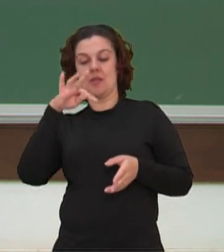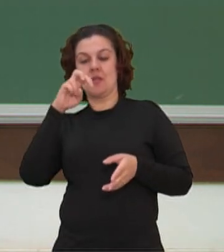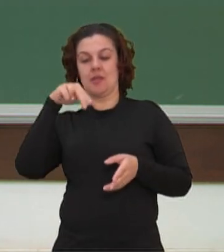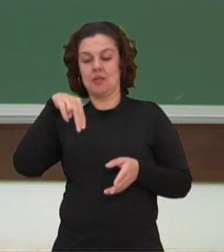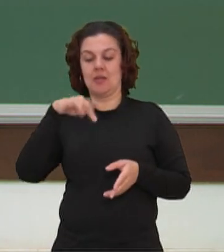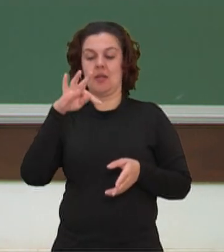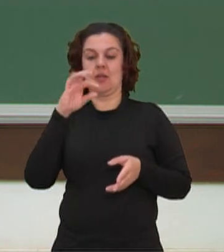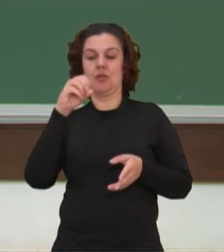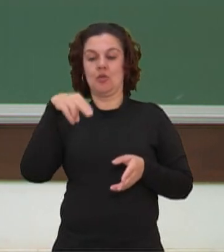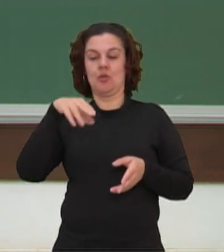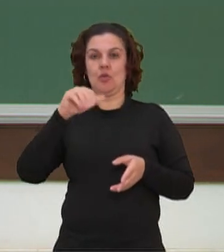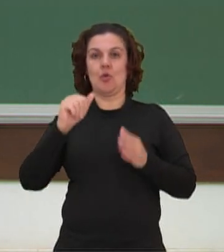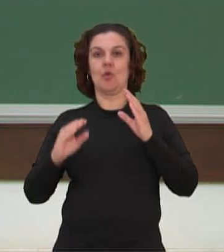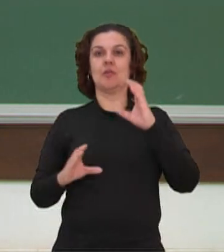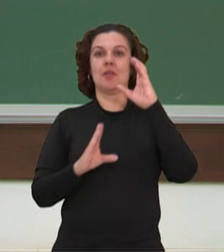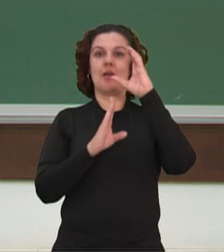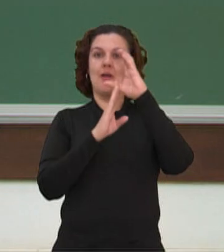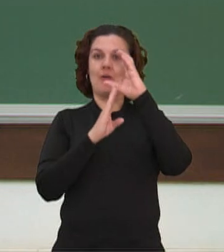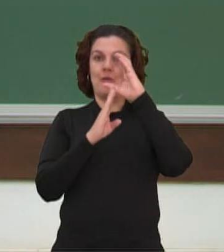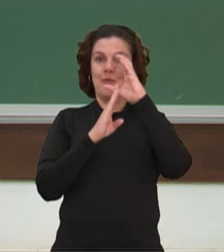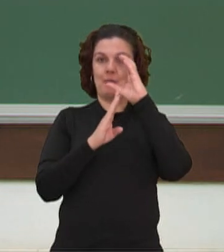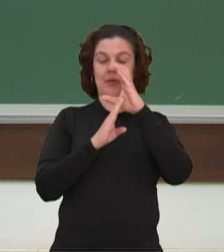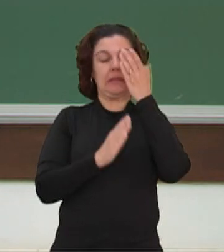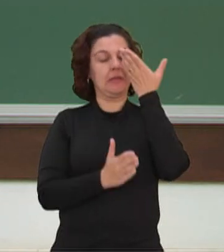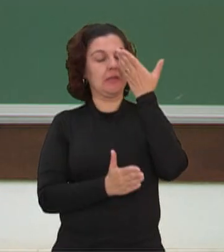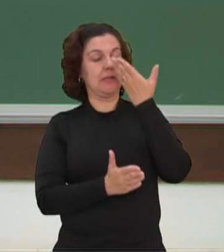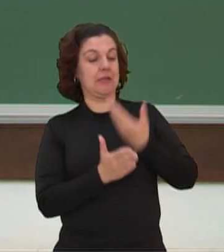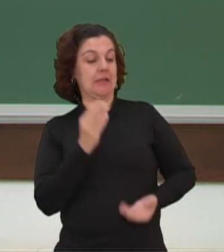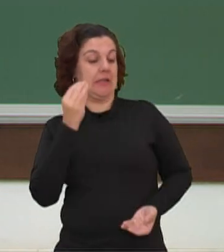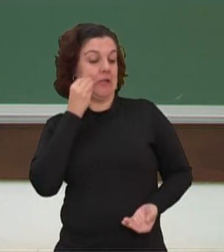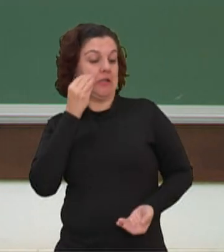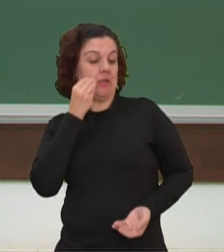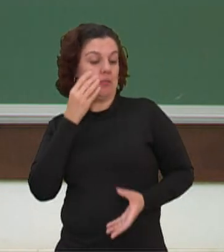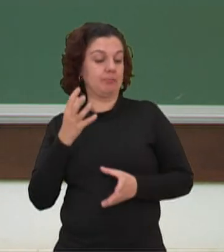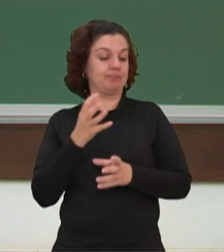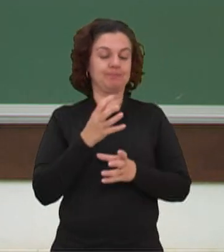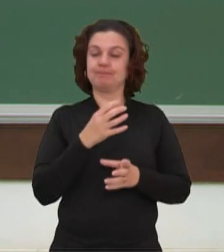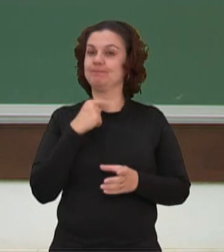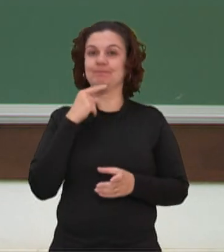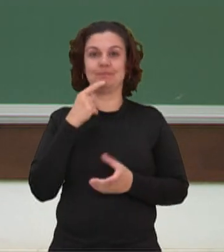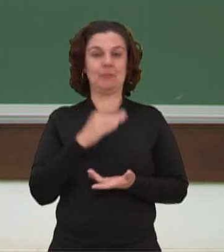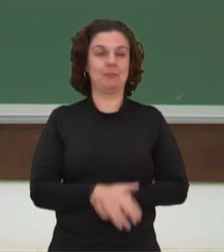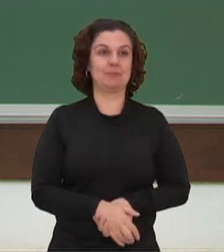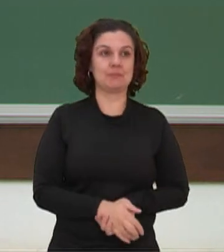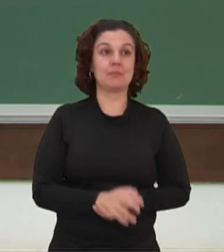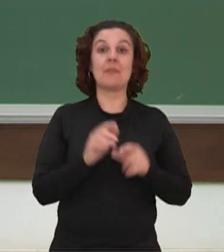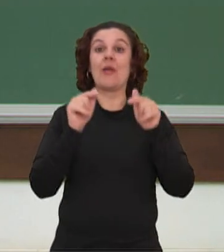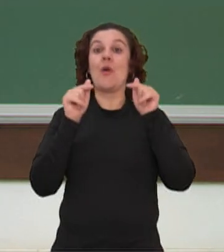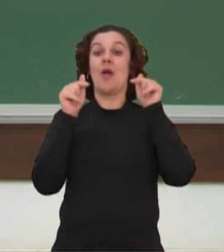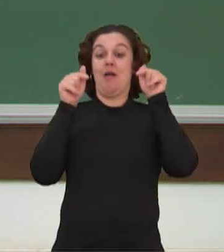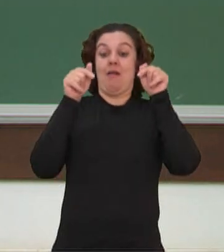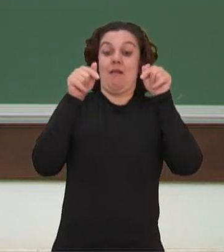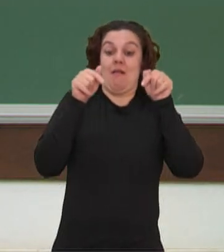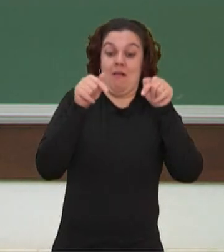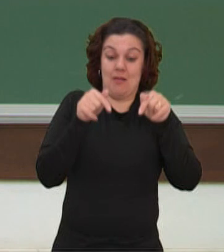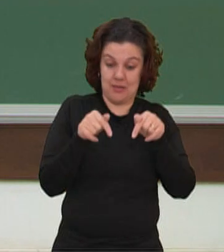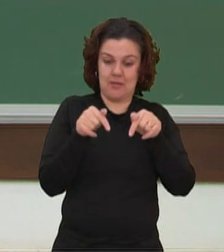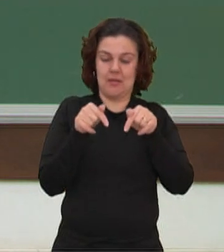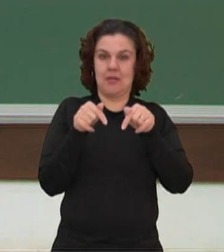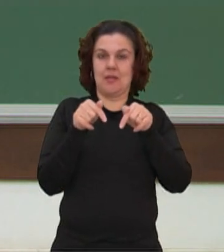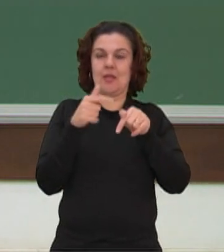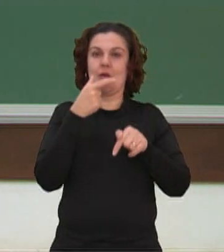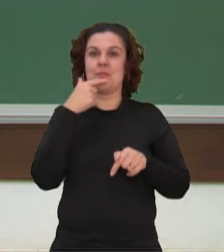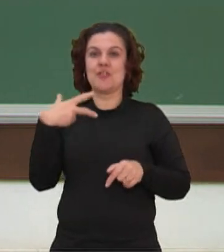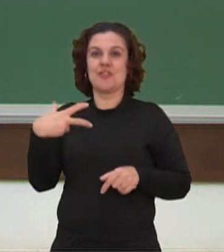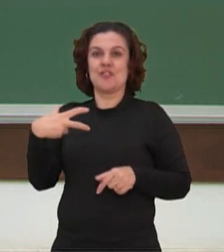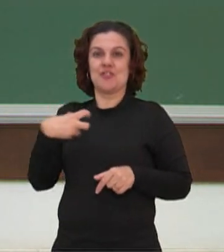Intentona Comunista, um golpe frustrado, uma tentativa de golpe. E é a partir deste golpe que o